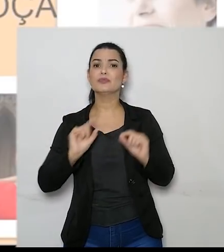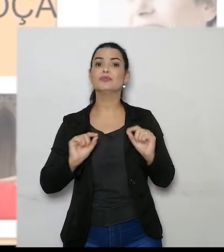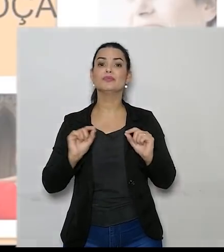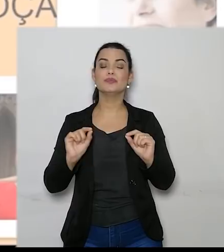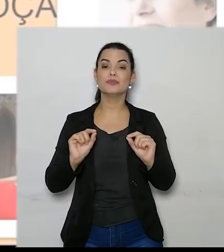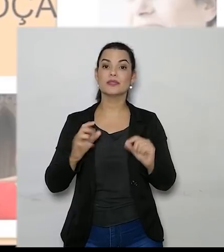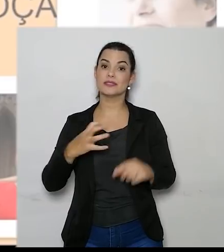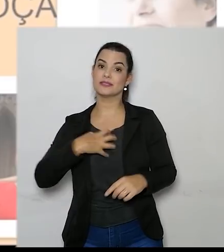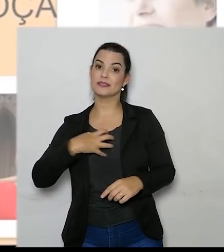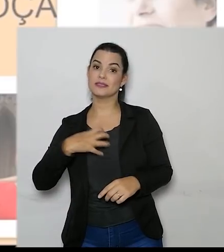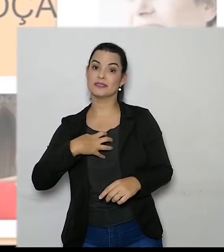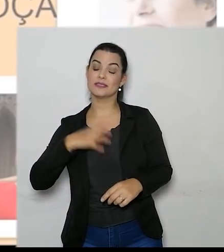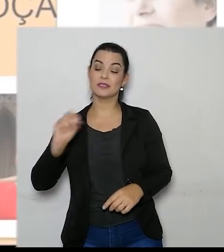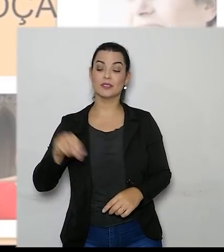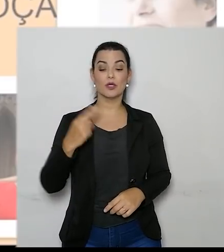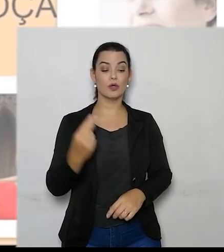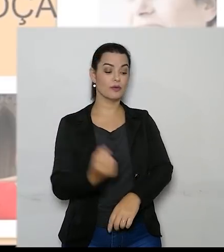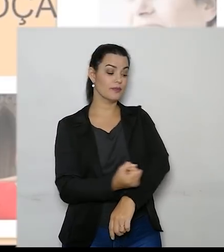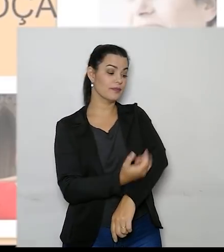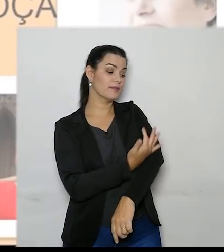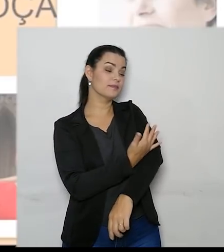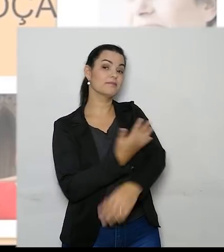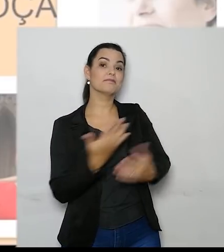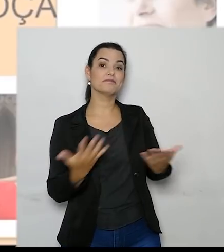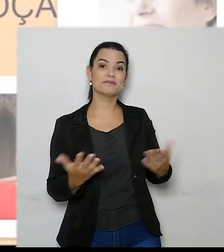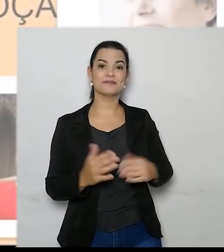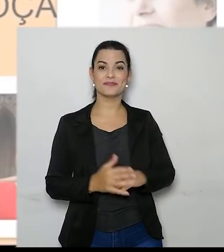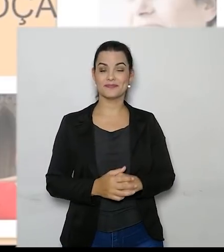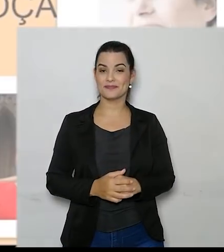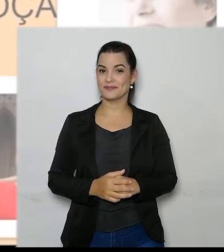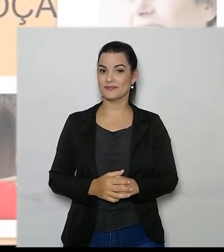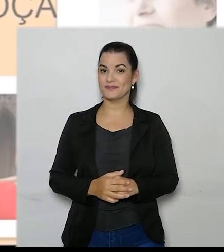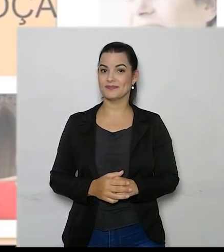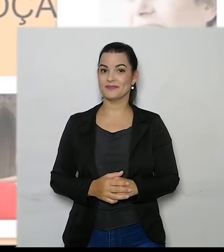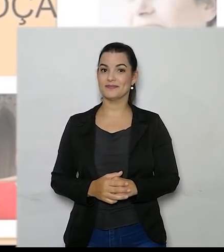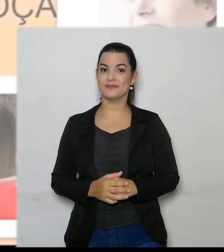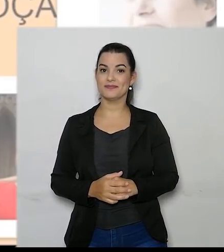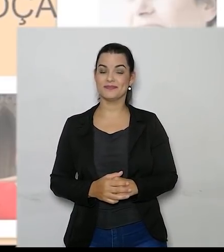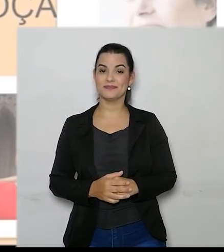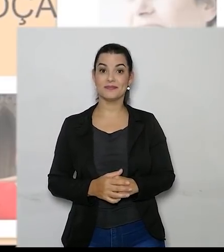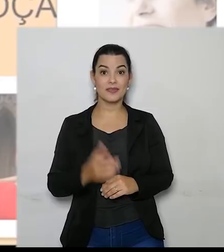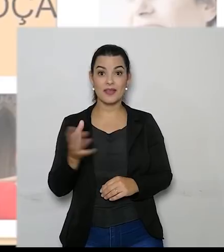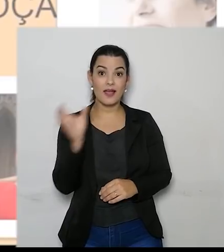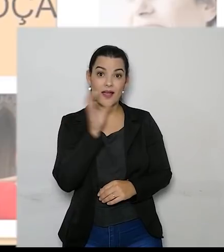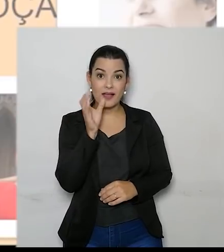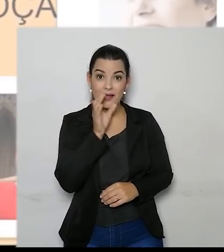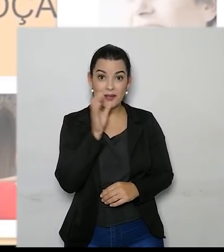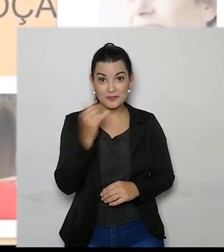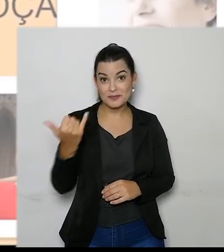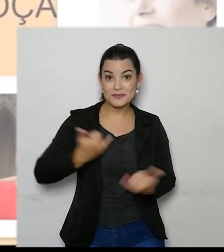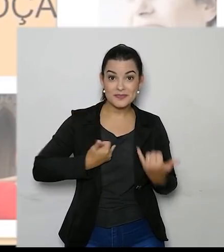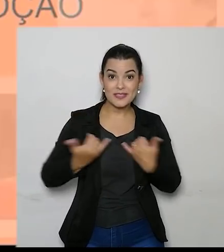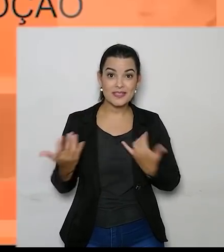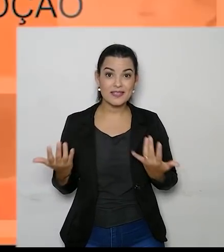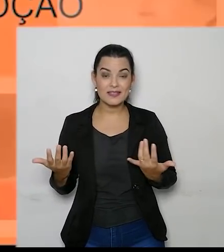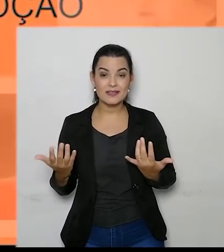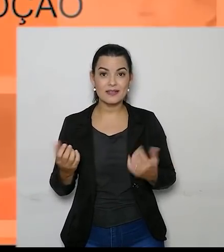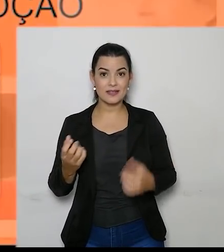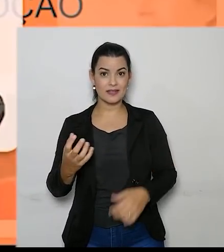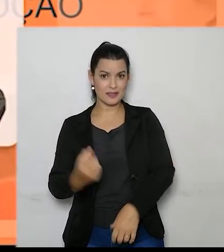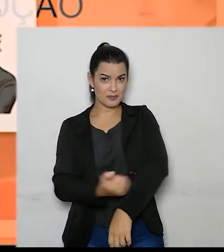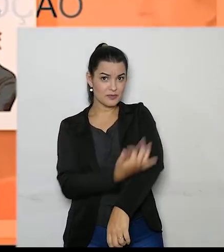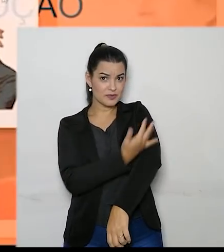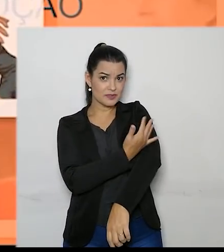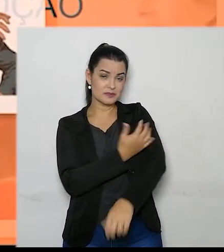sentimento ou emoção? Vamos, rapidinho, rapidinho.